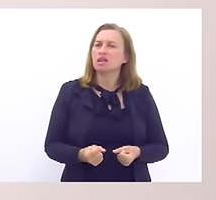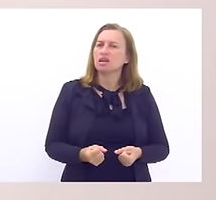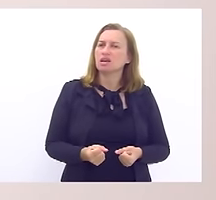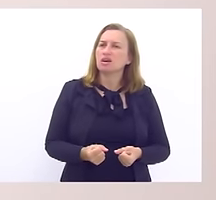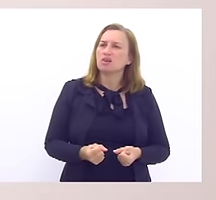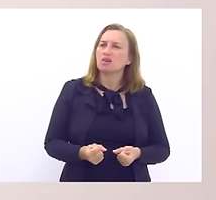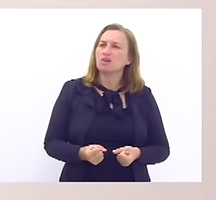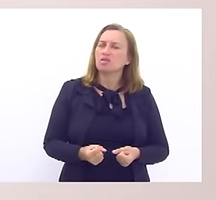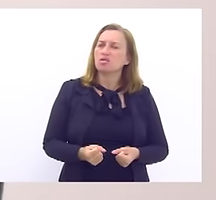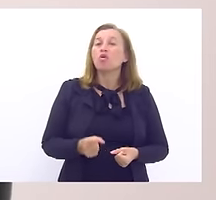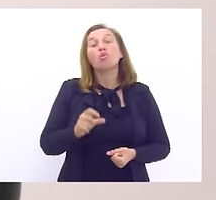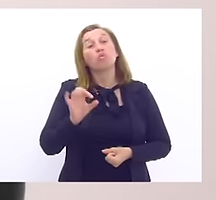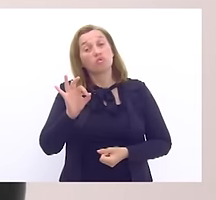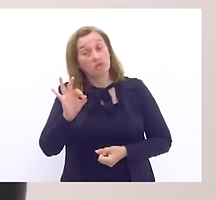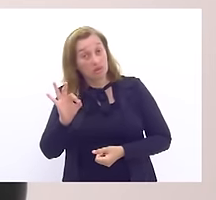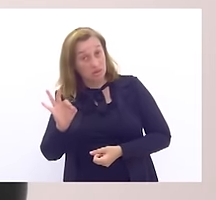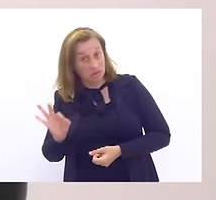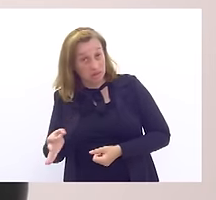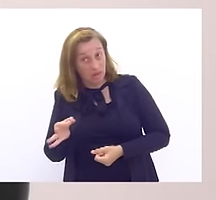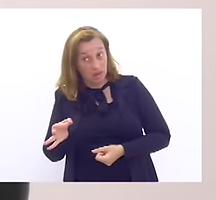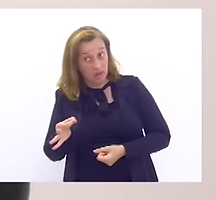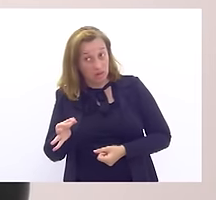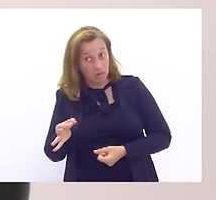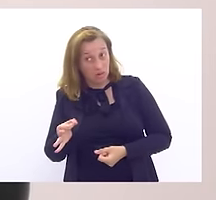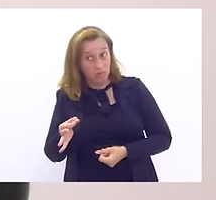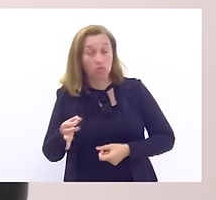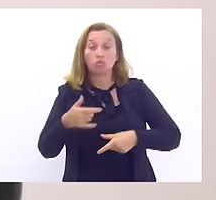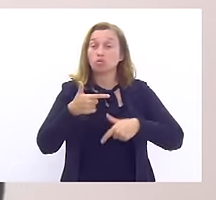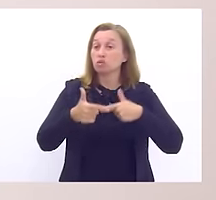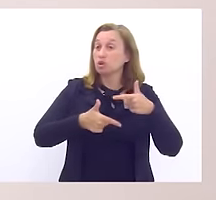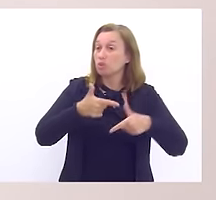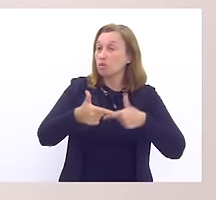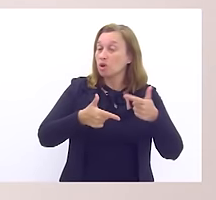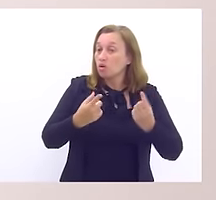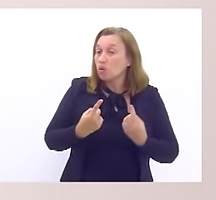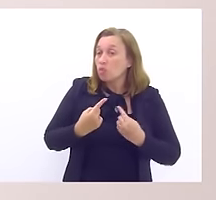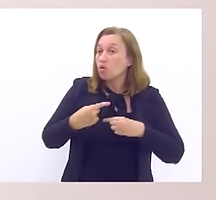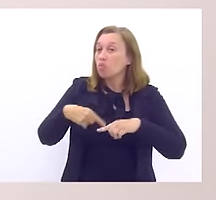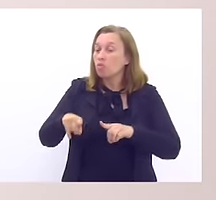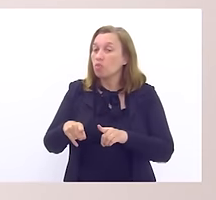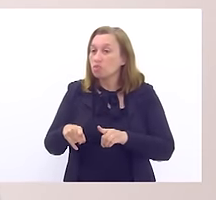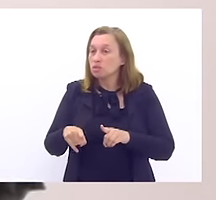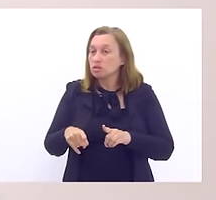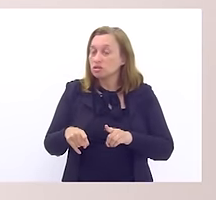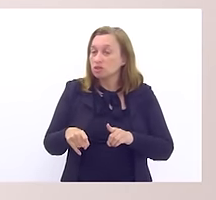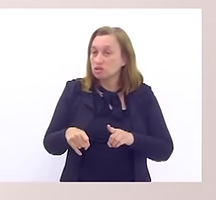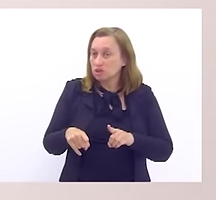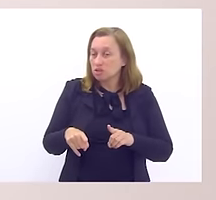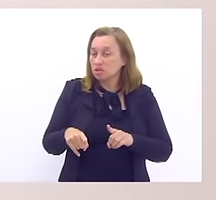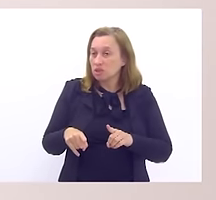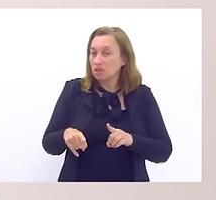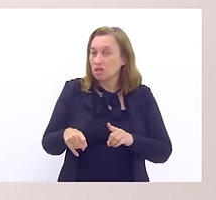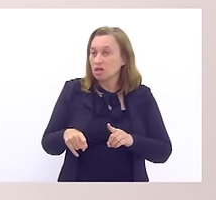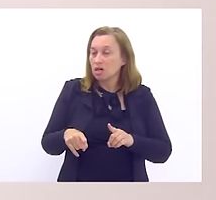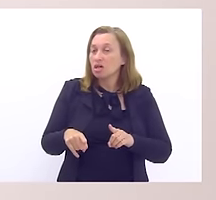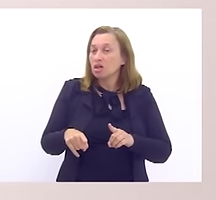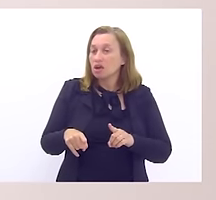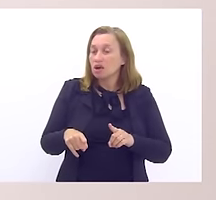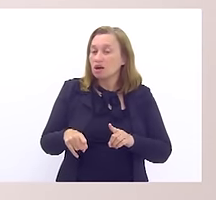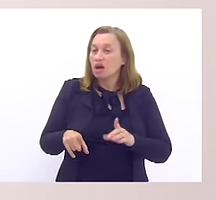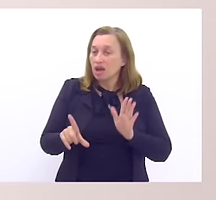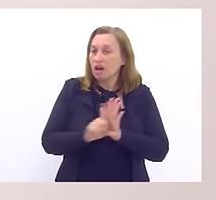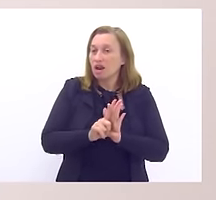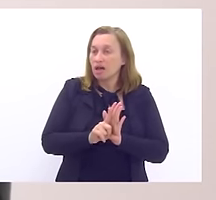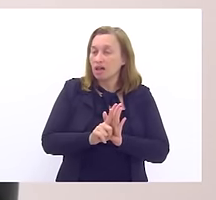o que é de fato uma operação contra o ilegalidade Real que é uma Faina arrecadatora